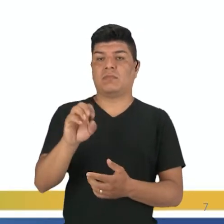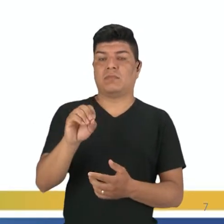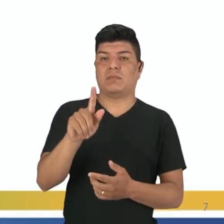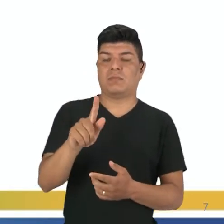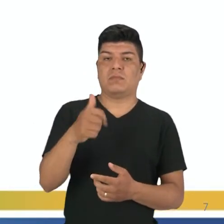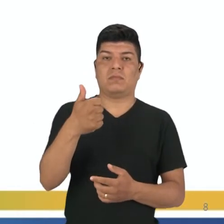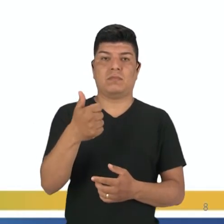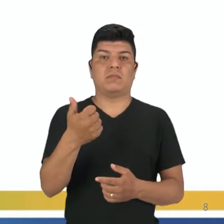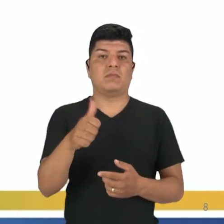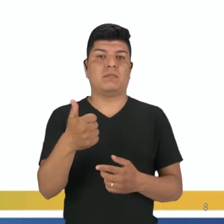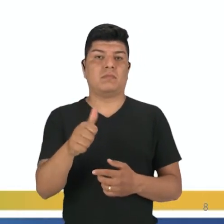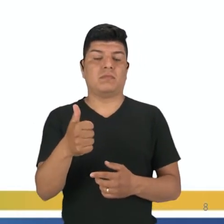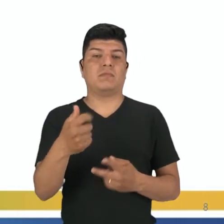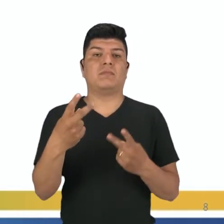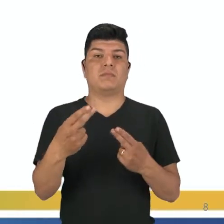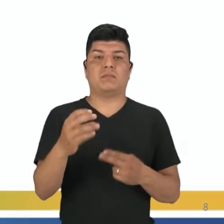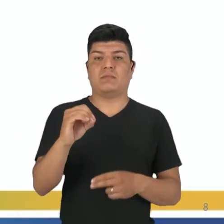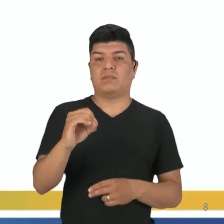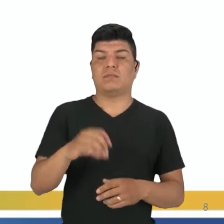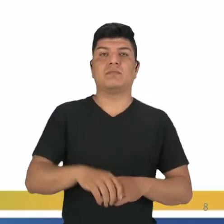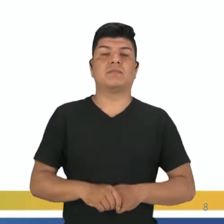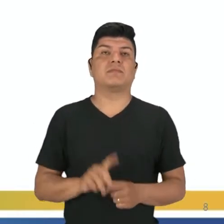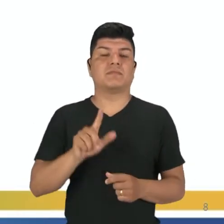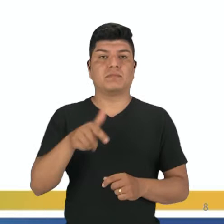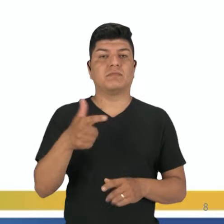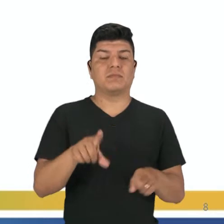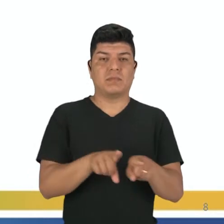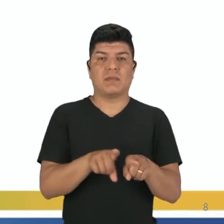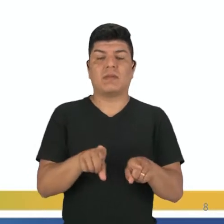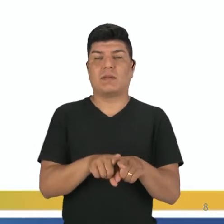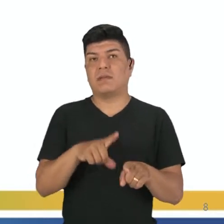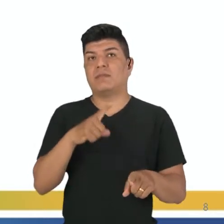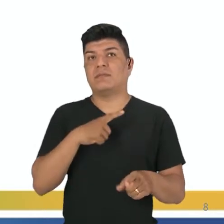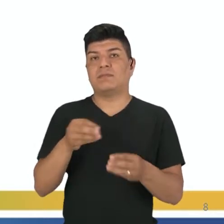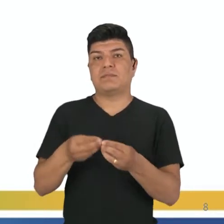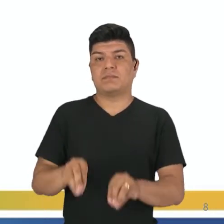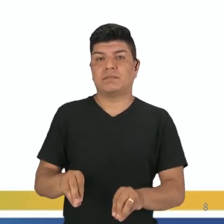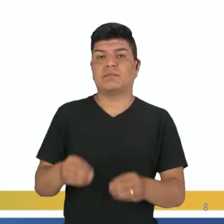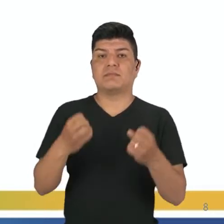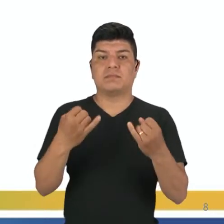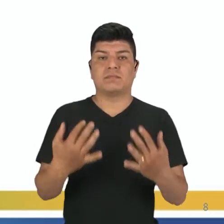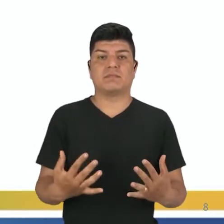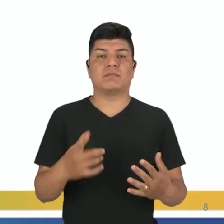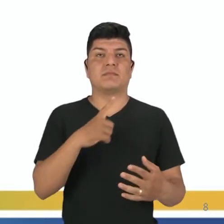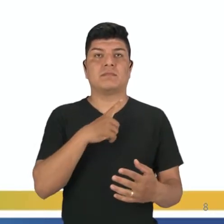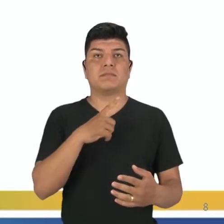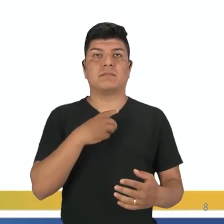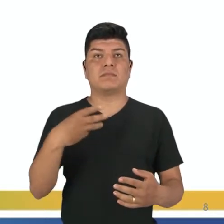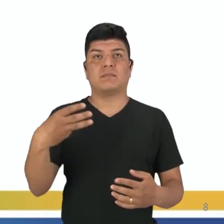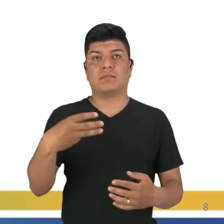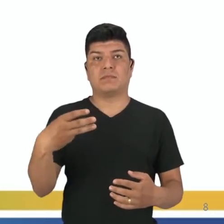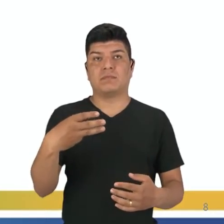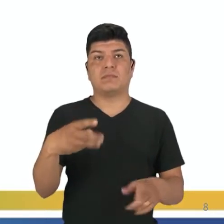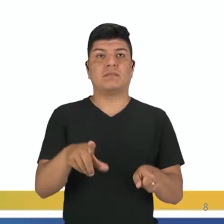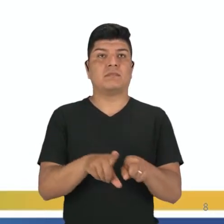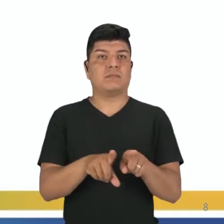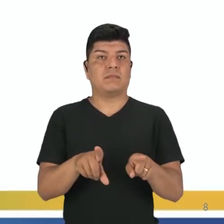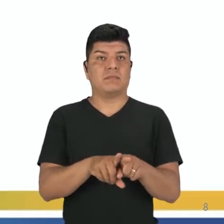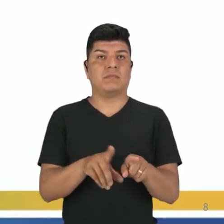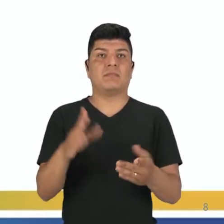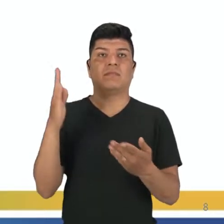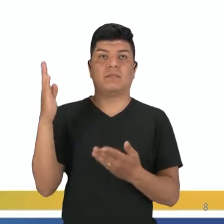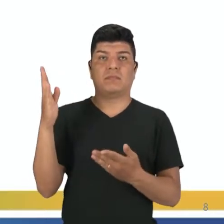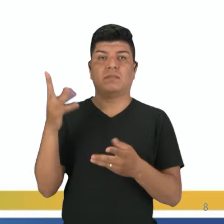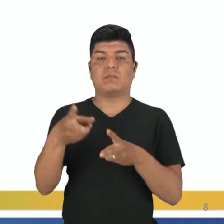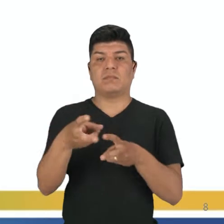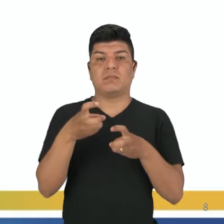na base 11 é igual a 0. Outros casos que são consequências da definição, aí o terceiro caso também,